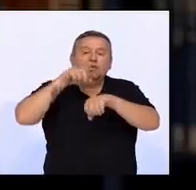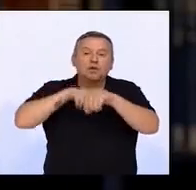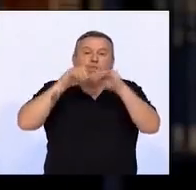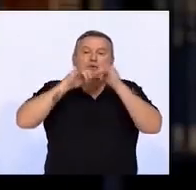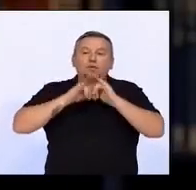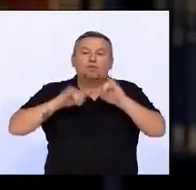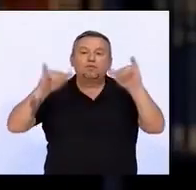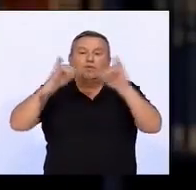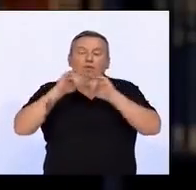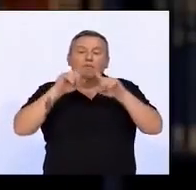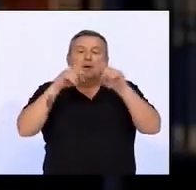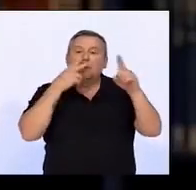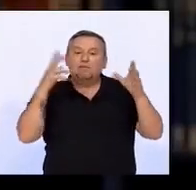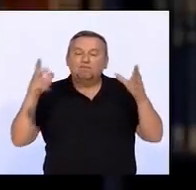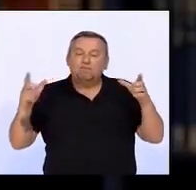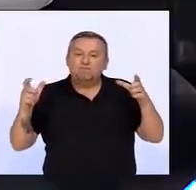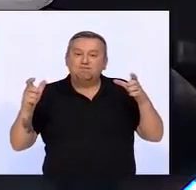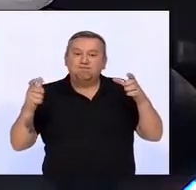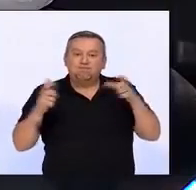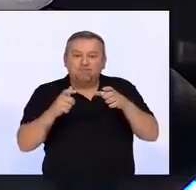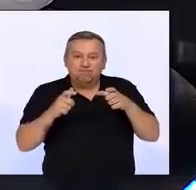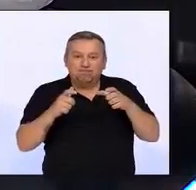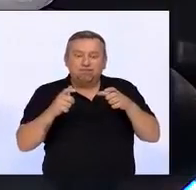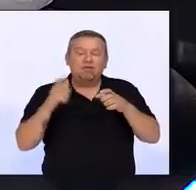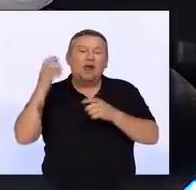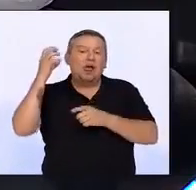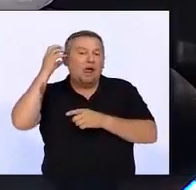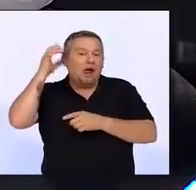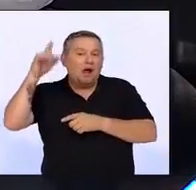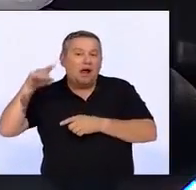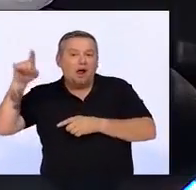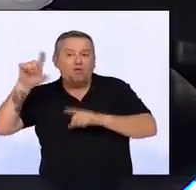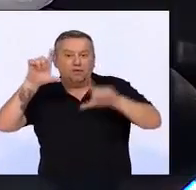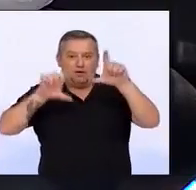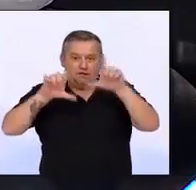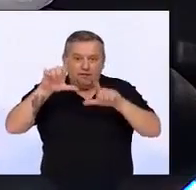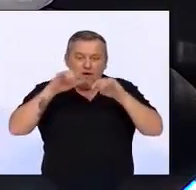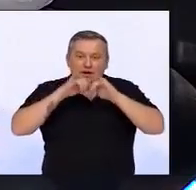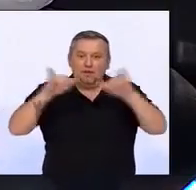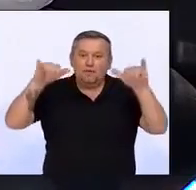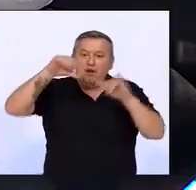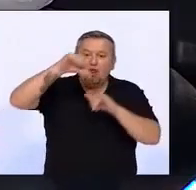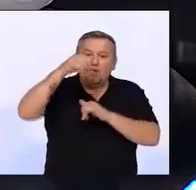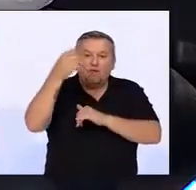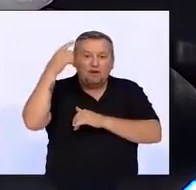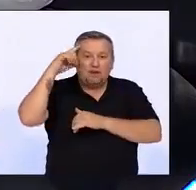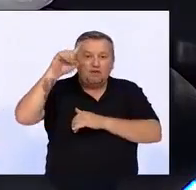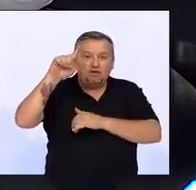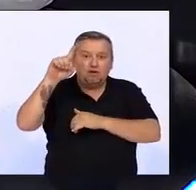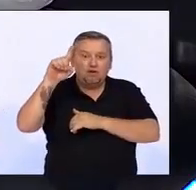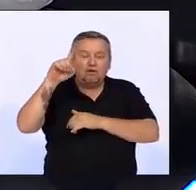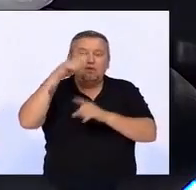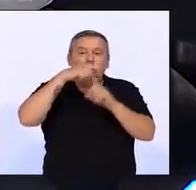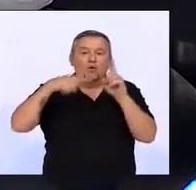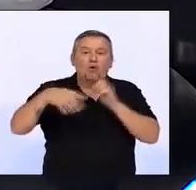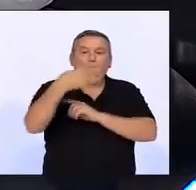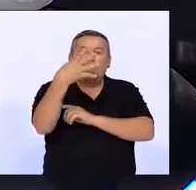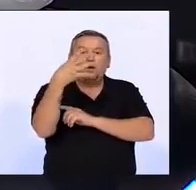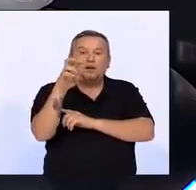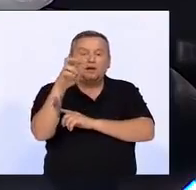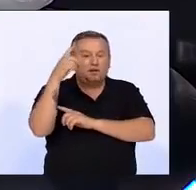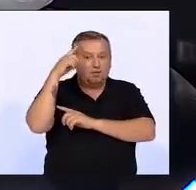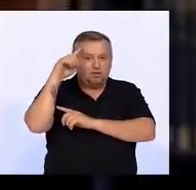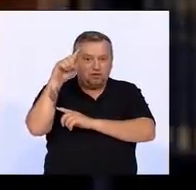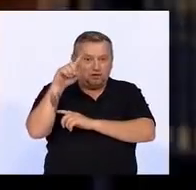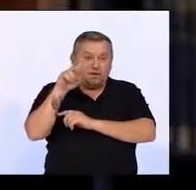uma diminuição do tempo de rádio e televisão também. Então, uma campanha muito curta, a campanha era de 90 dias, passou para 45. Isto